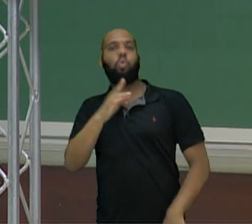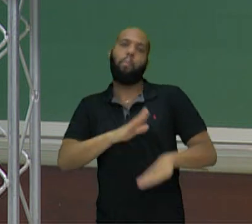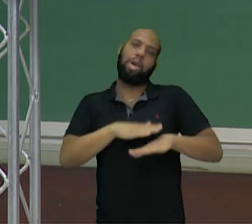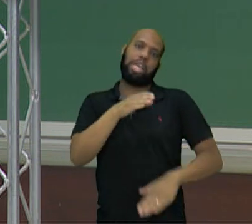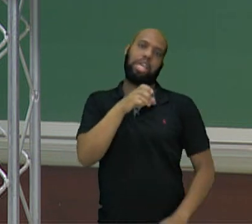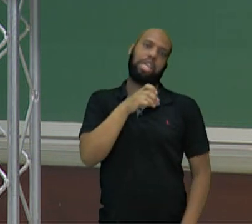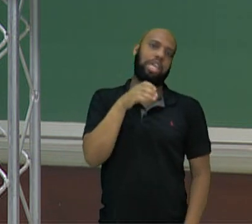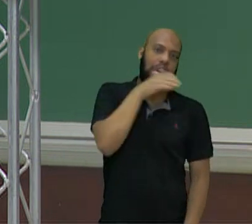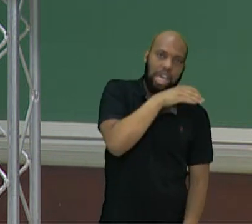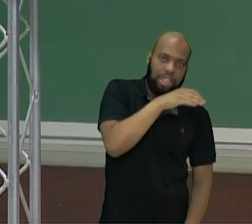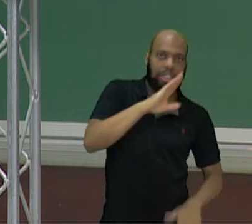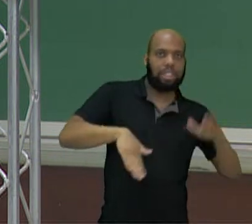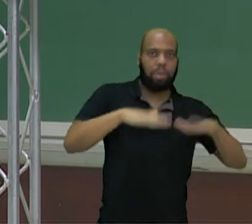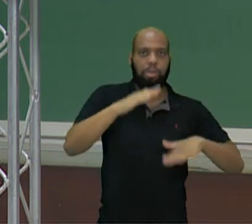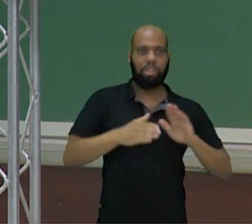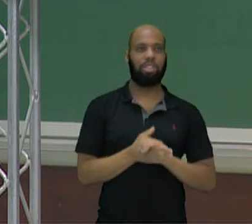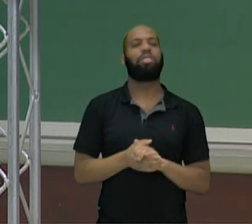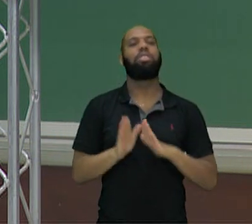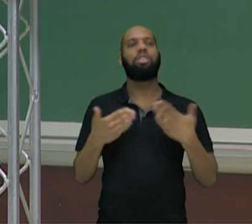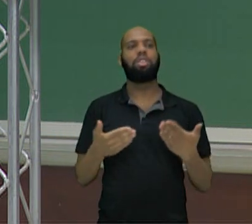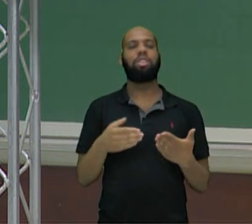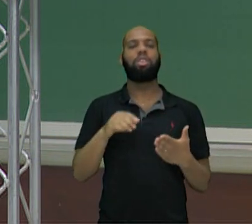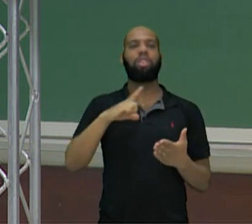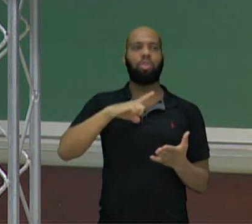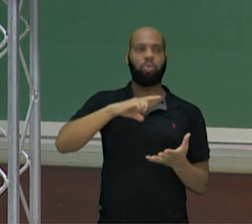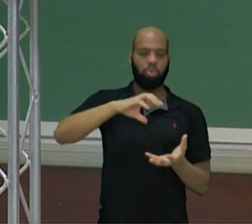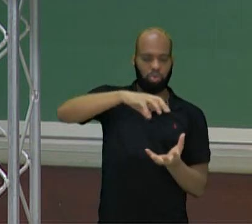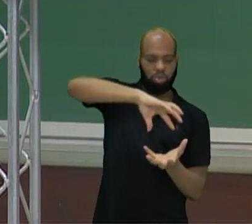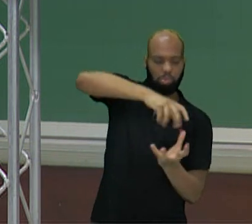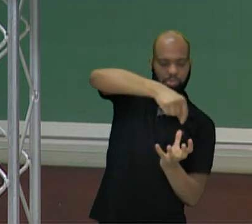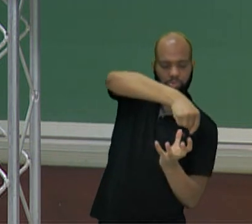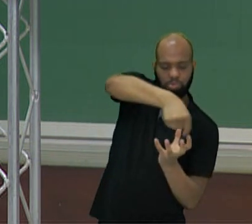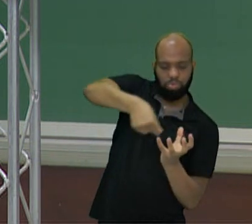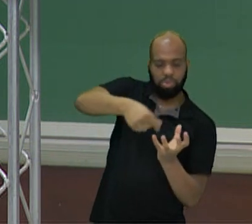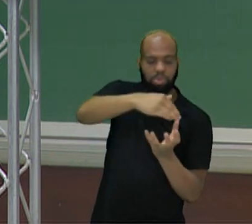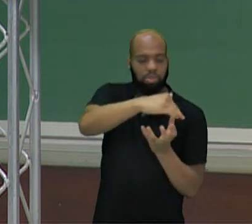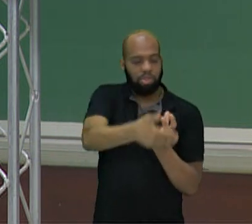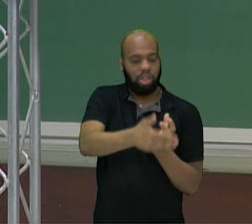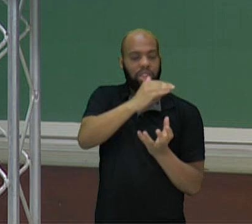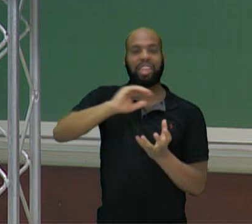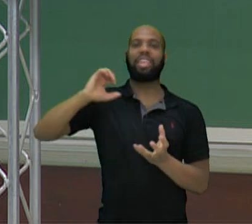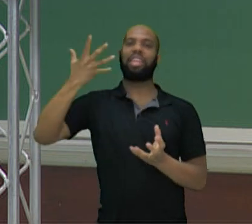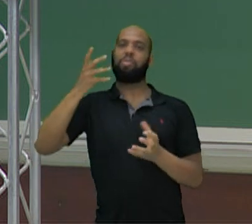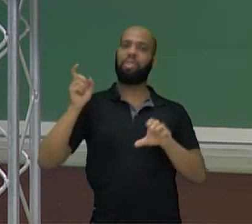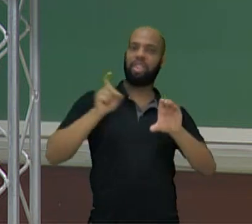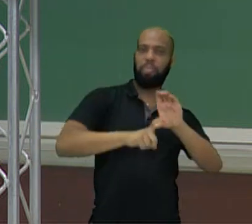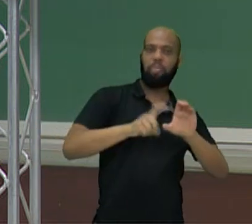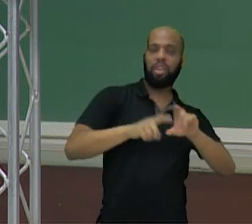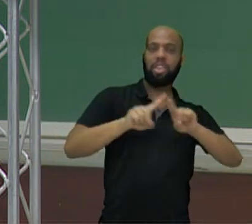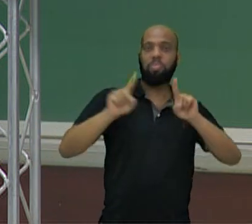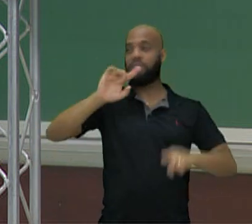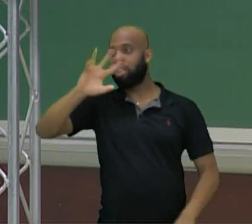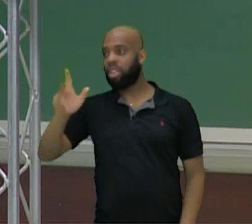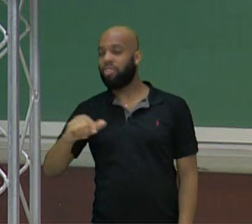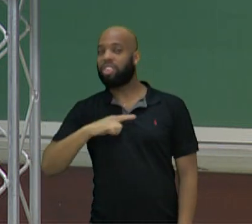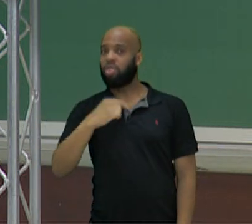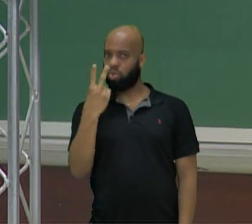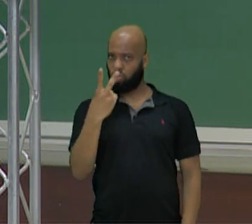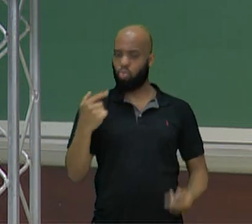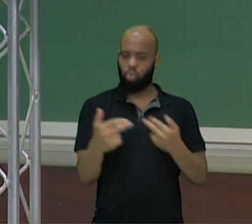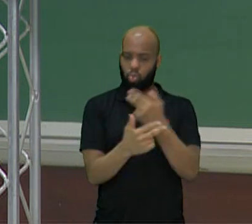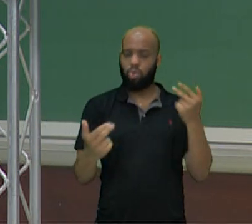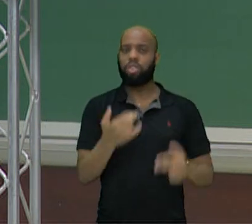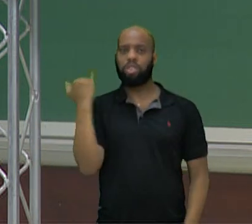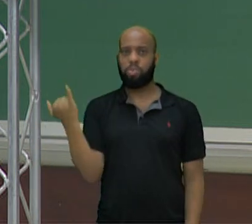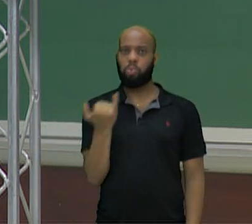frio. Consequentemente, o clima se organiza dessa maneira. Mas a África tem duas questõezinhas importantes. As